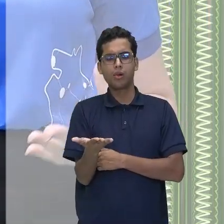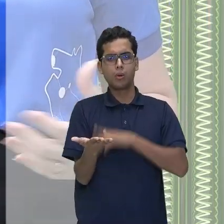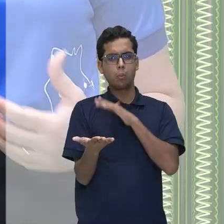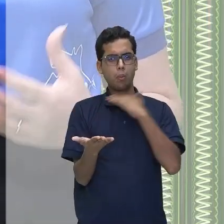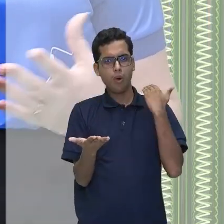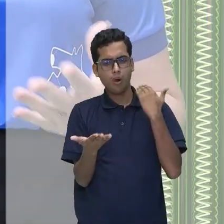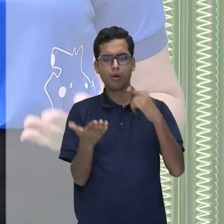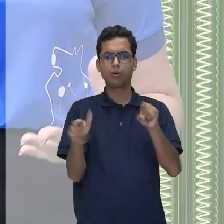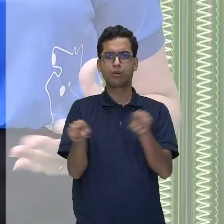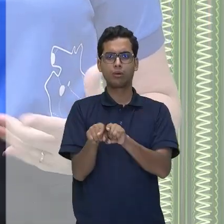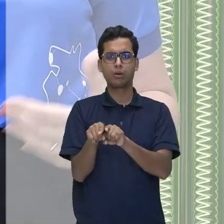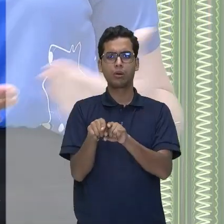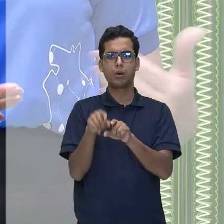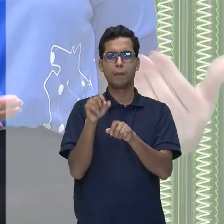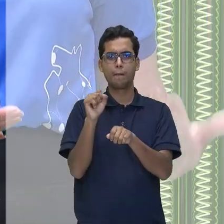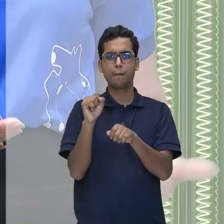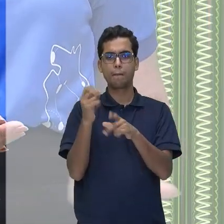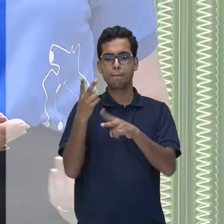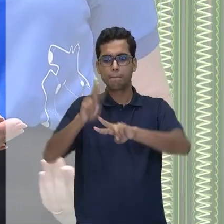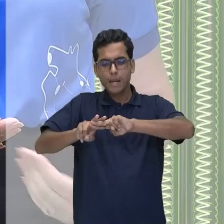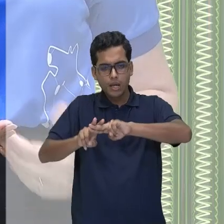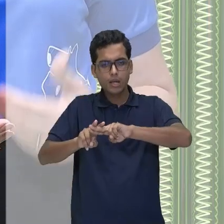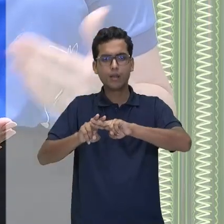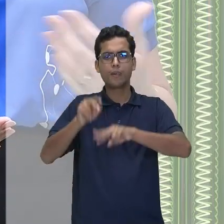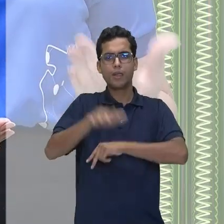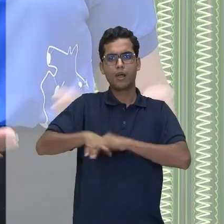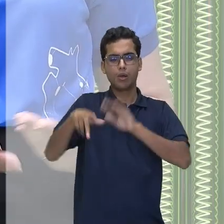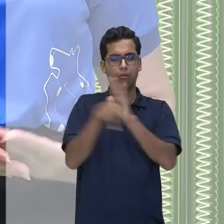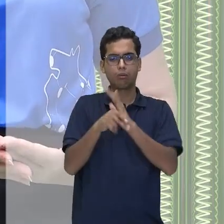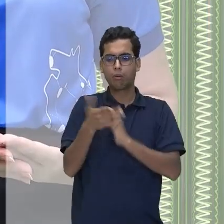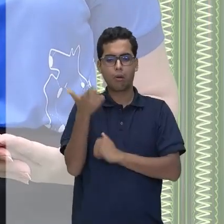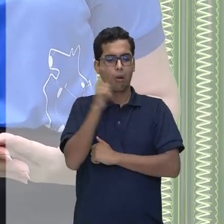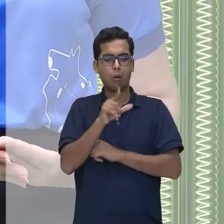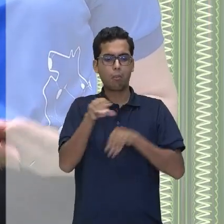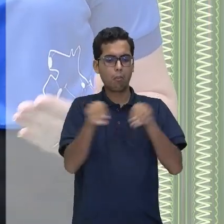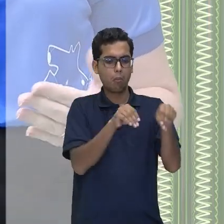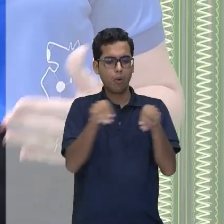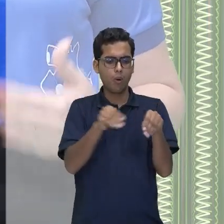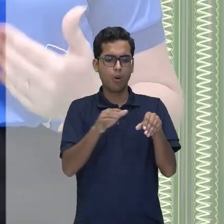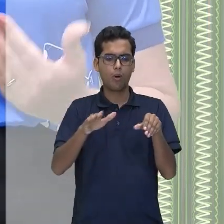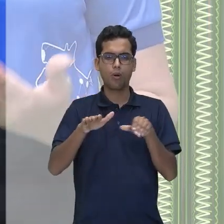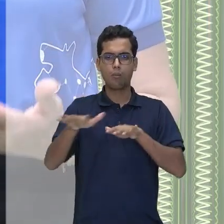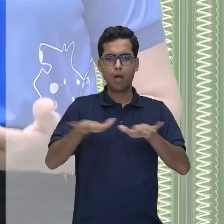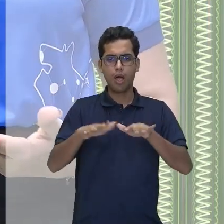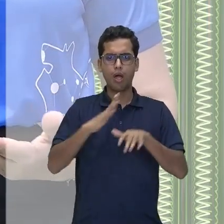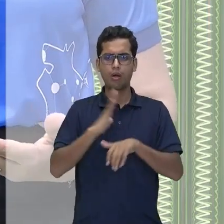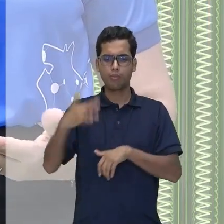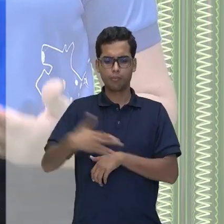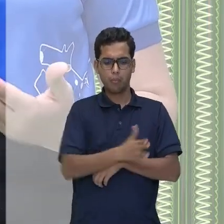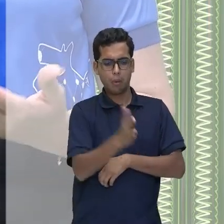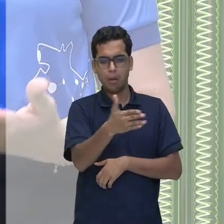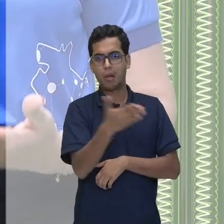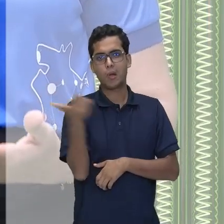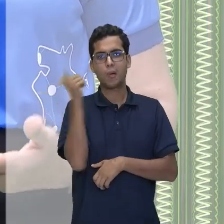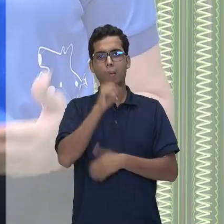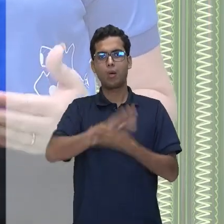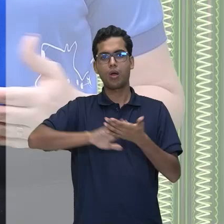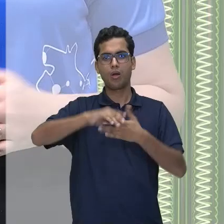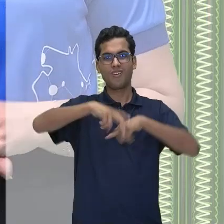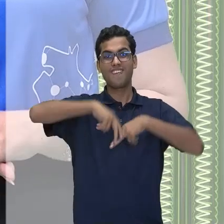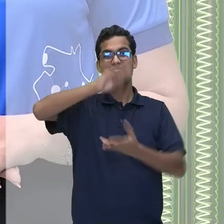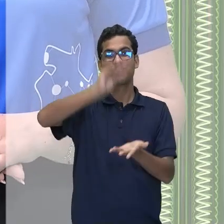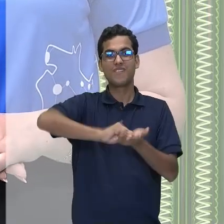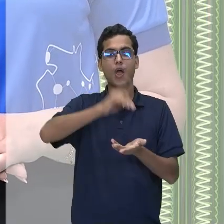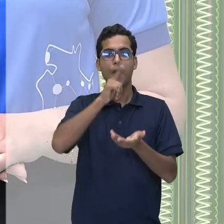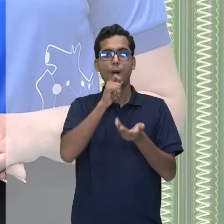conseguiram sair, se deslocar para outros ambientes, né, que eles pudessem estar seguros, e também morreram ali pela falta, né,